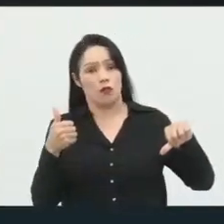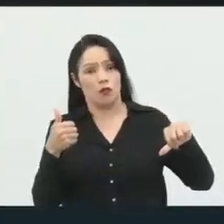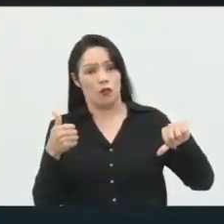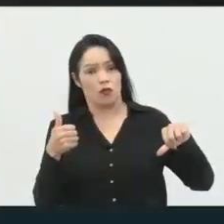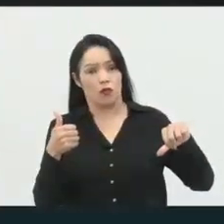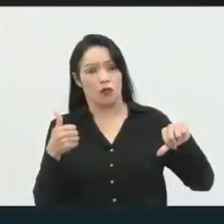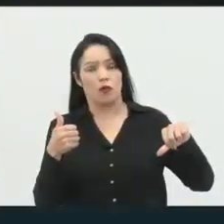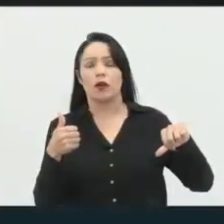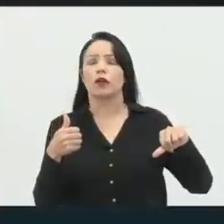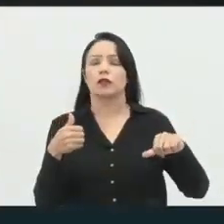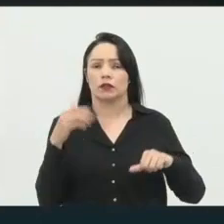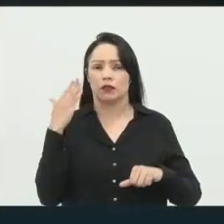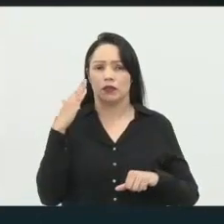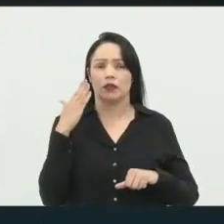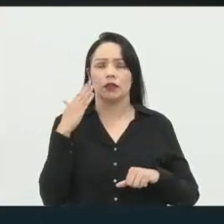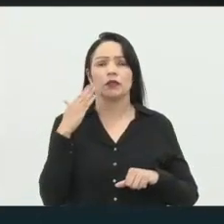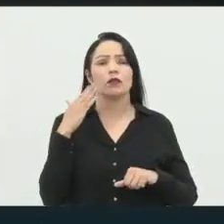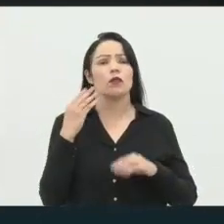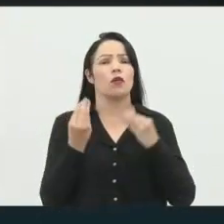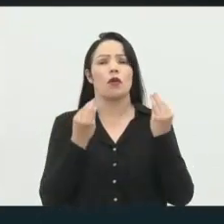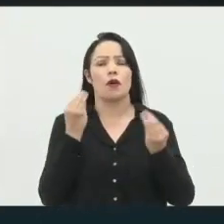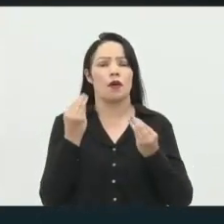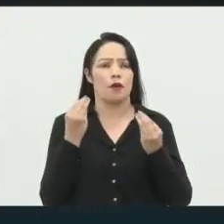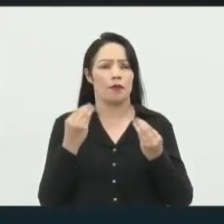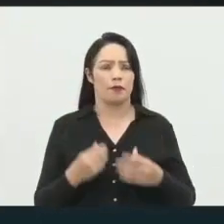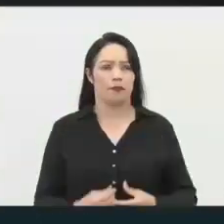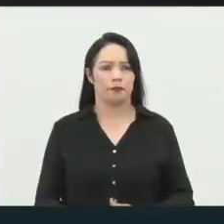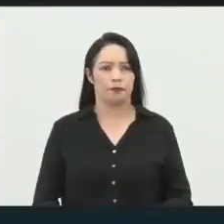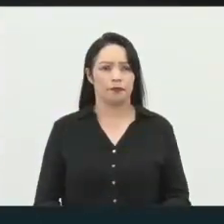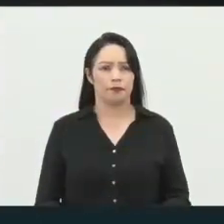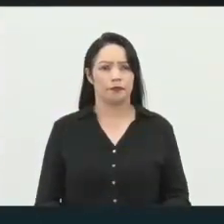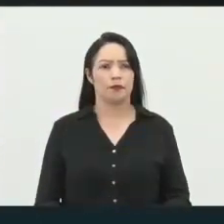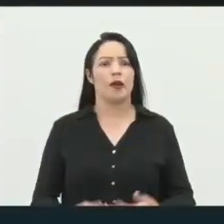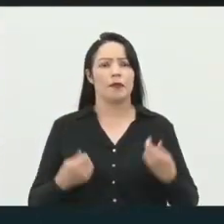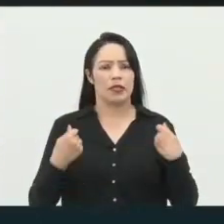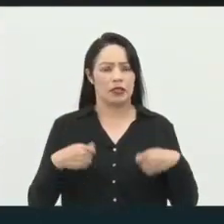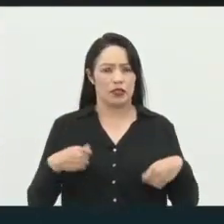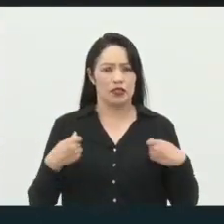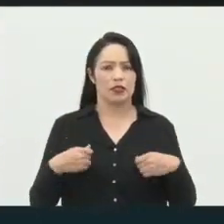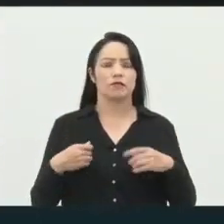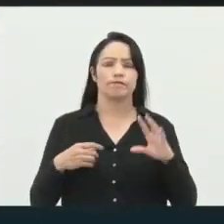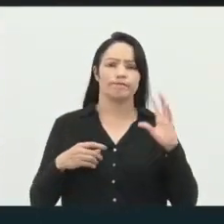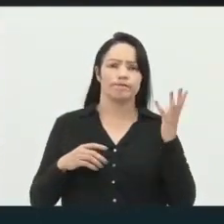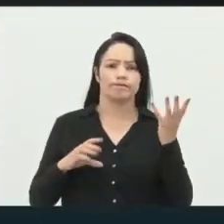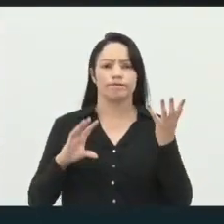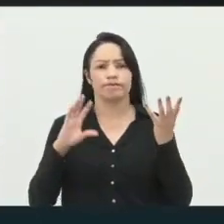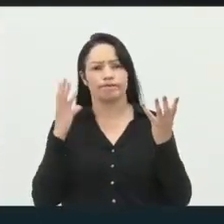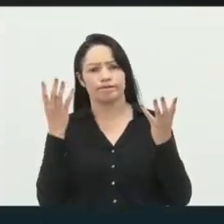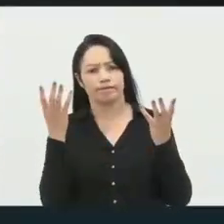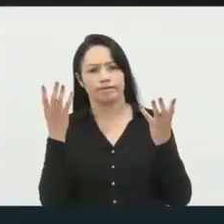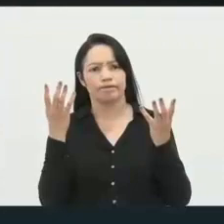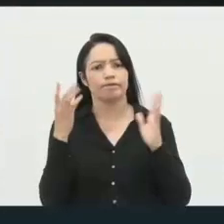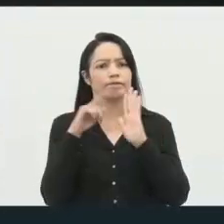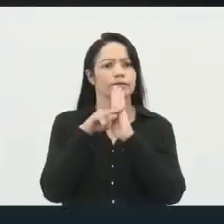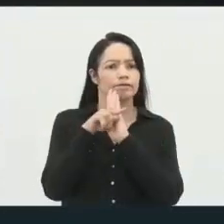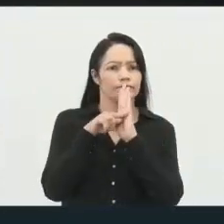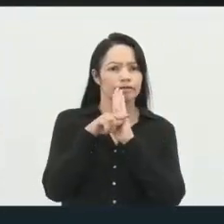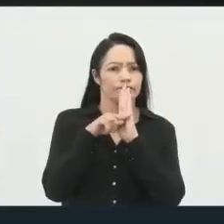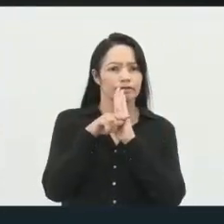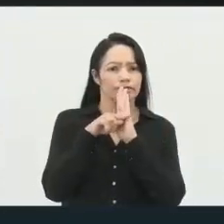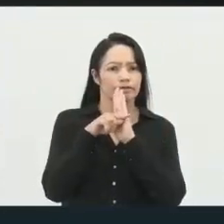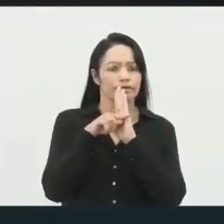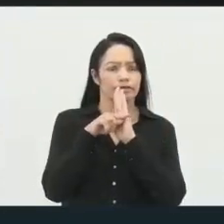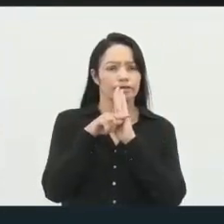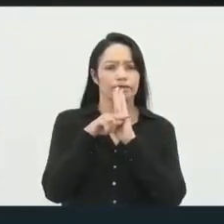que tem que ser feito feito algumas situações aí de tem que investigar fazer outras coisas